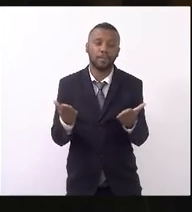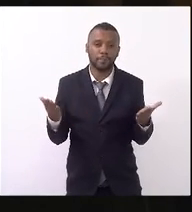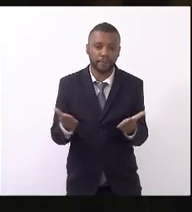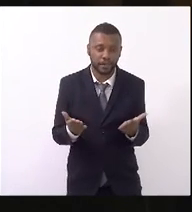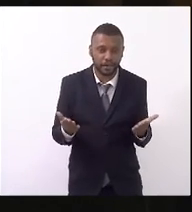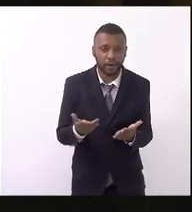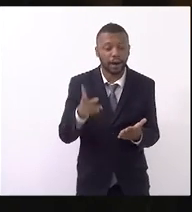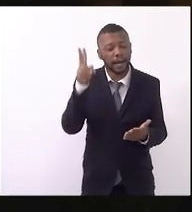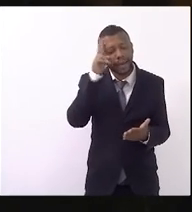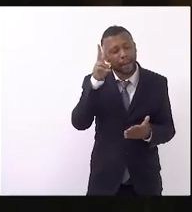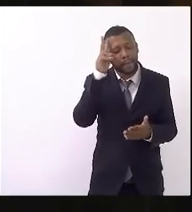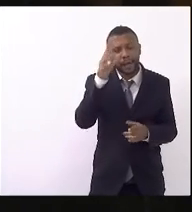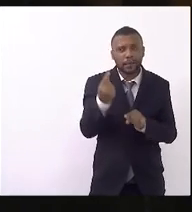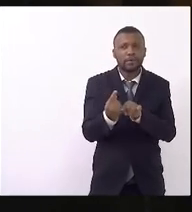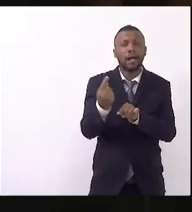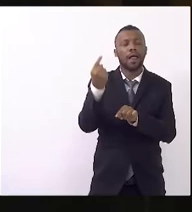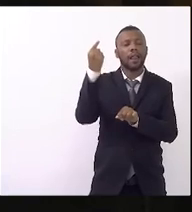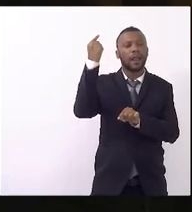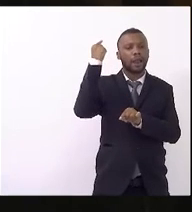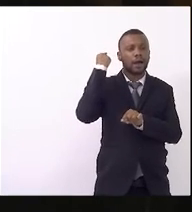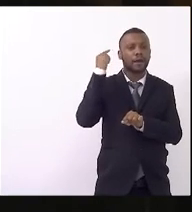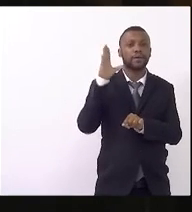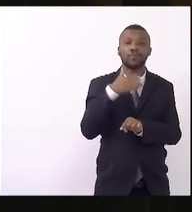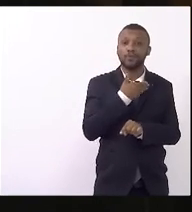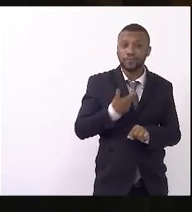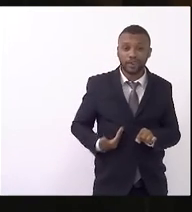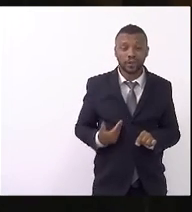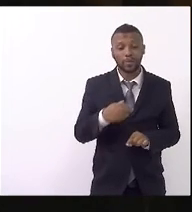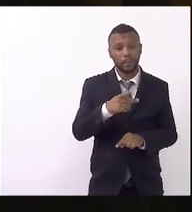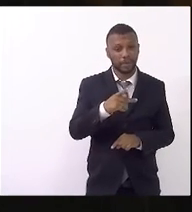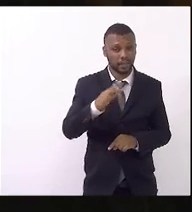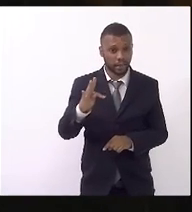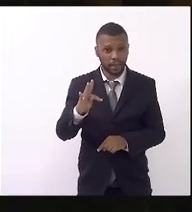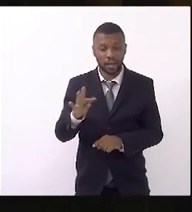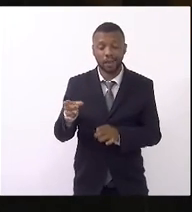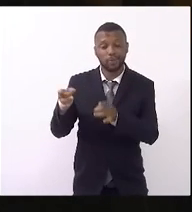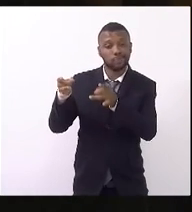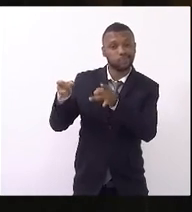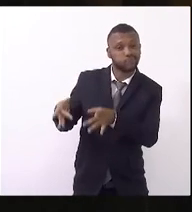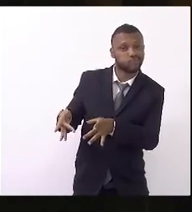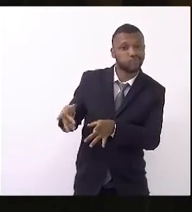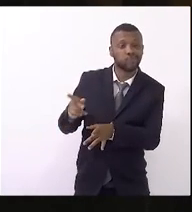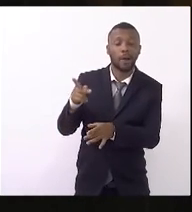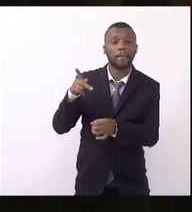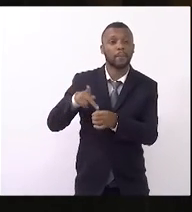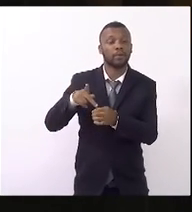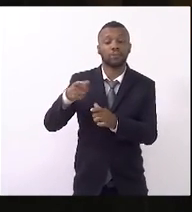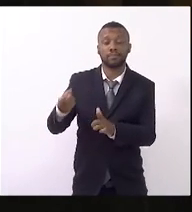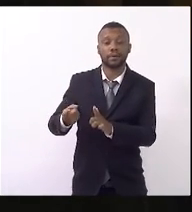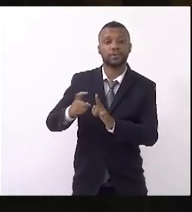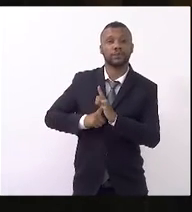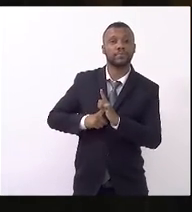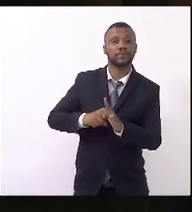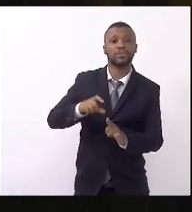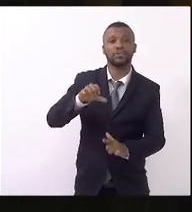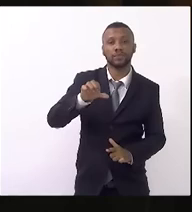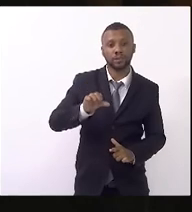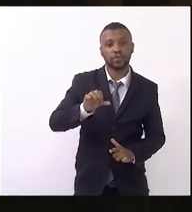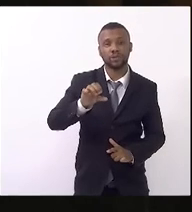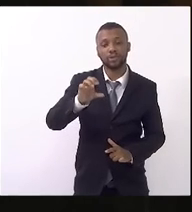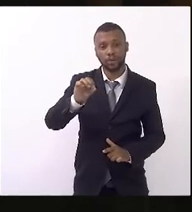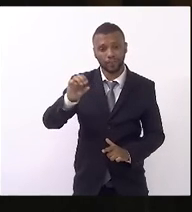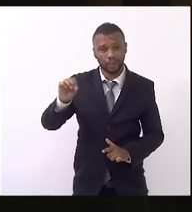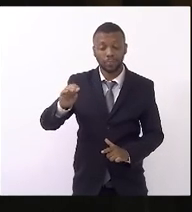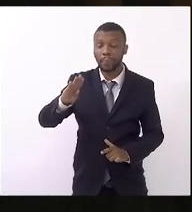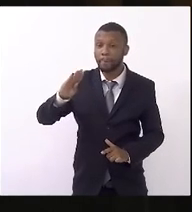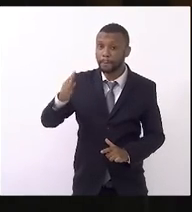lembrando ainda naquela época que o governo PT largou a Petrobras com endividamento de 900 bilhões